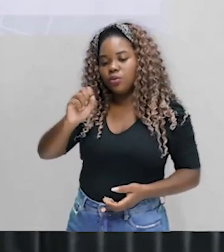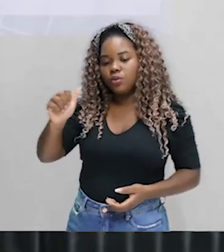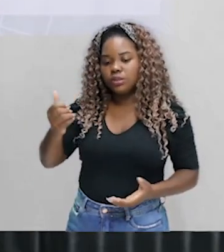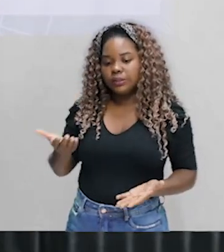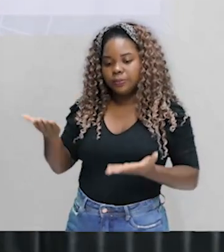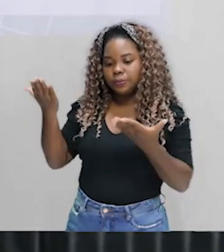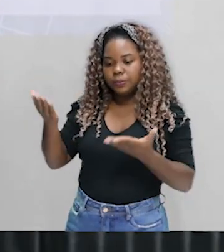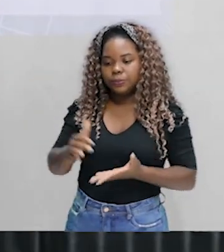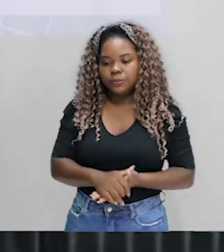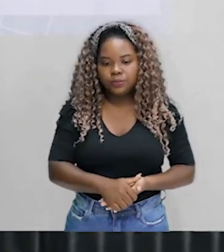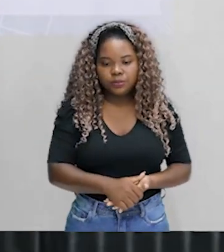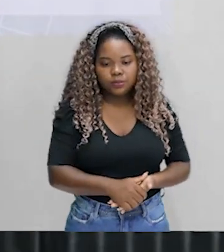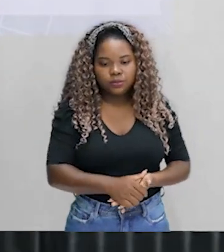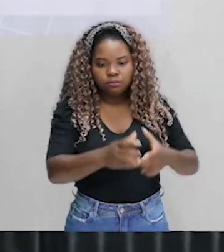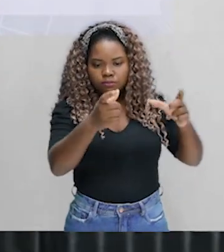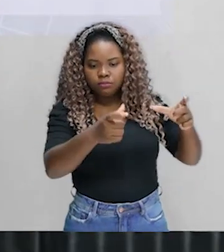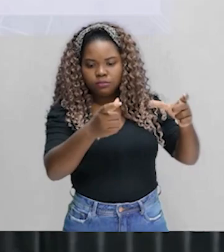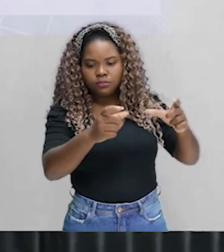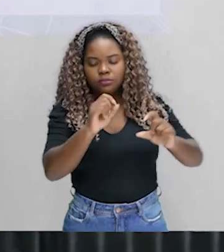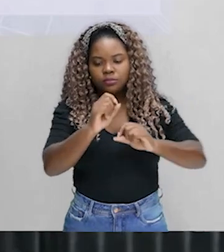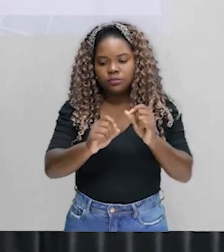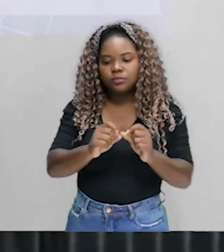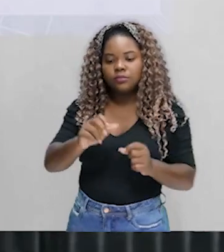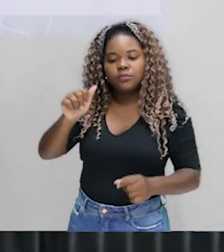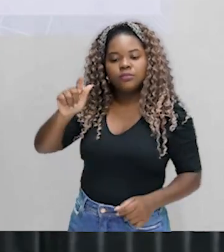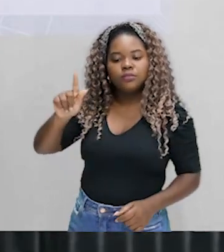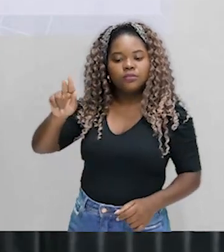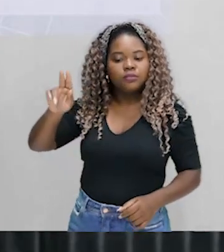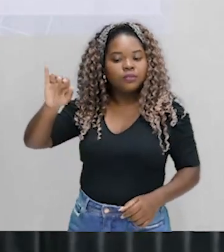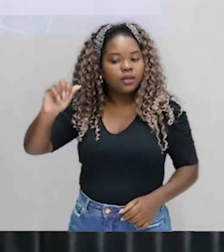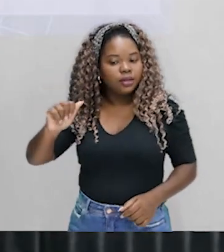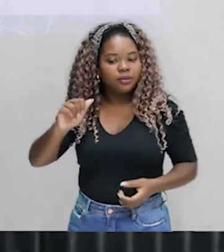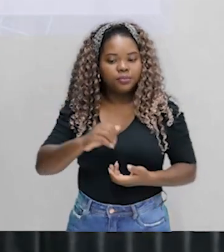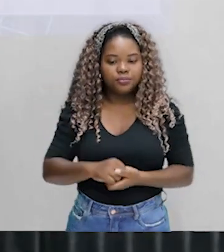tá? Ela está localizada na nebulosa da Águia.